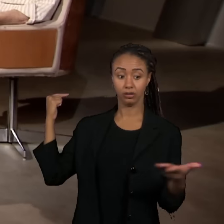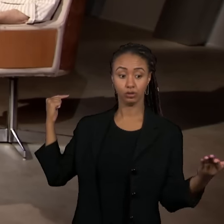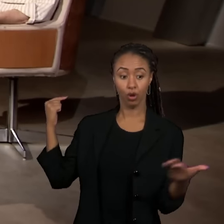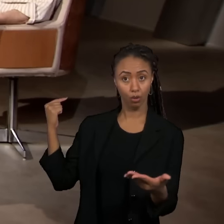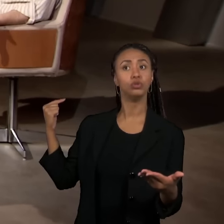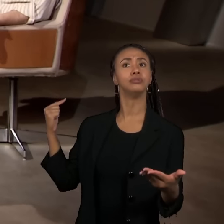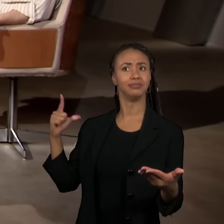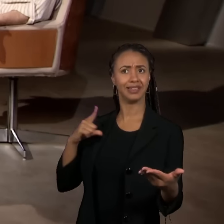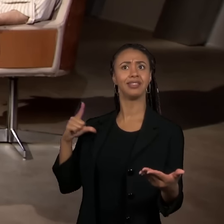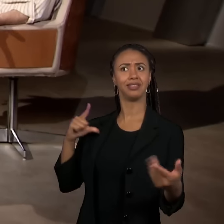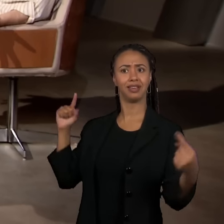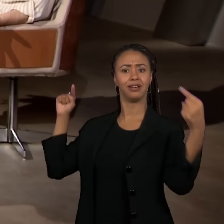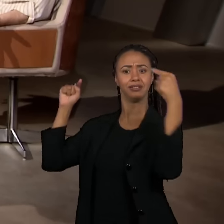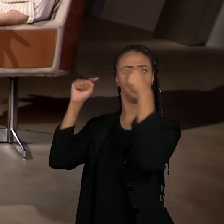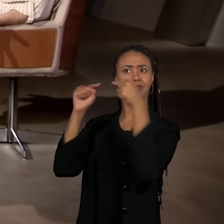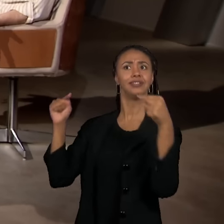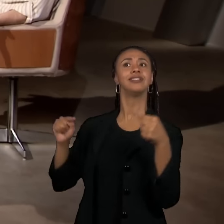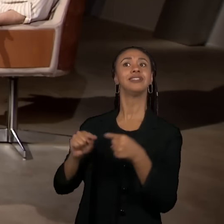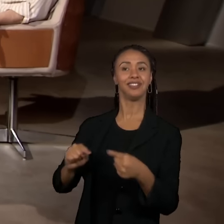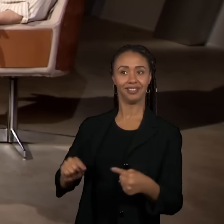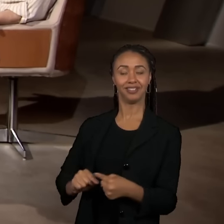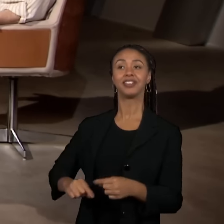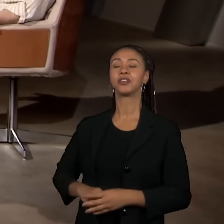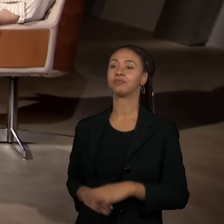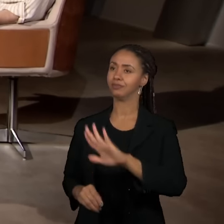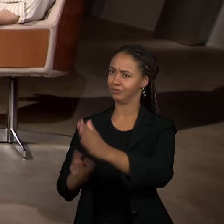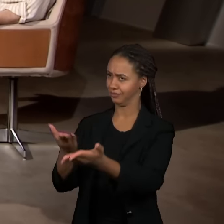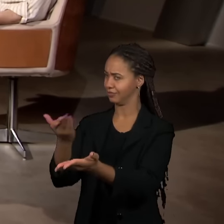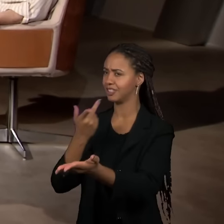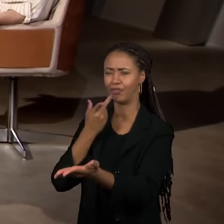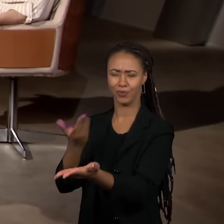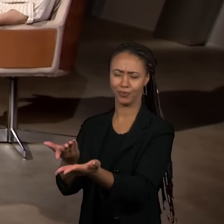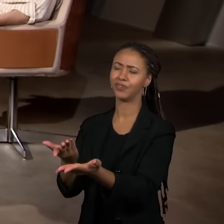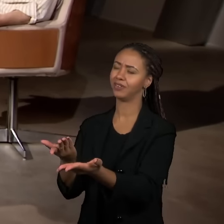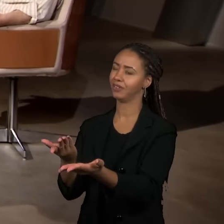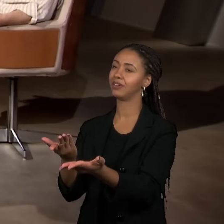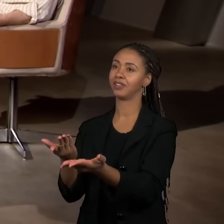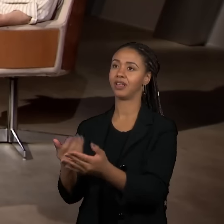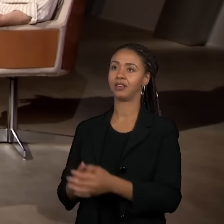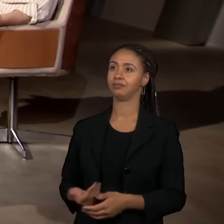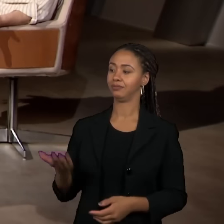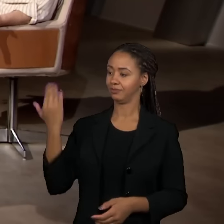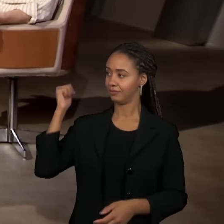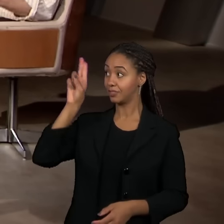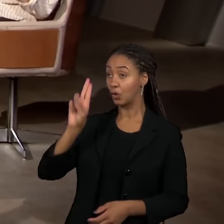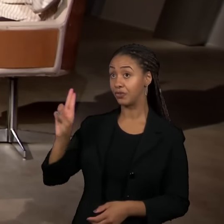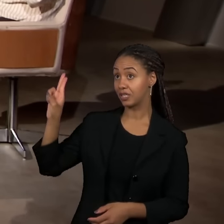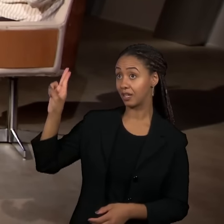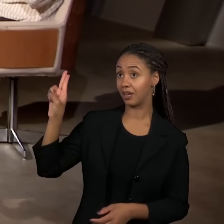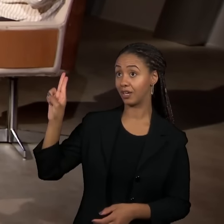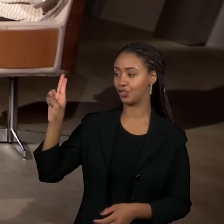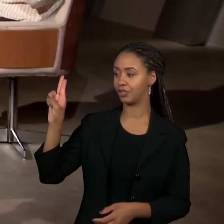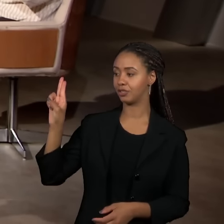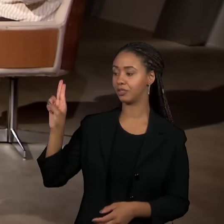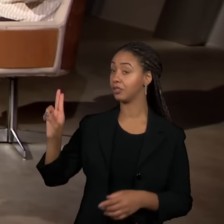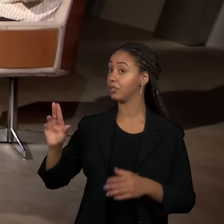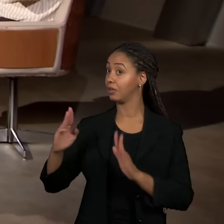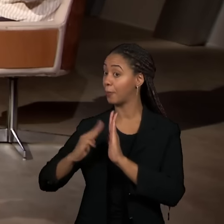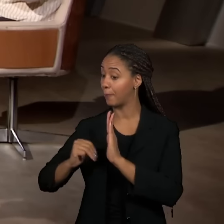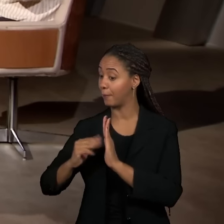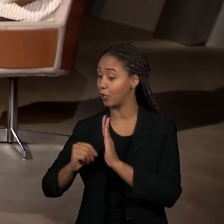agora é como você falou a a a a universidade a formação Inicial ainda não mantou